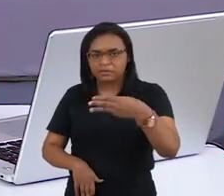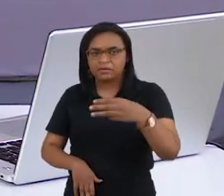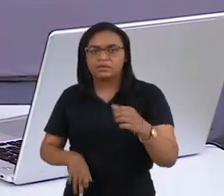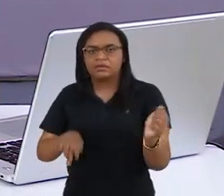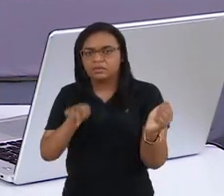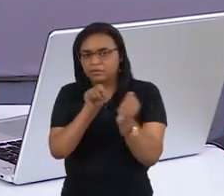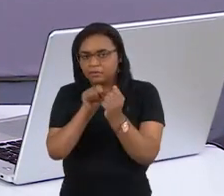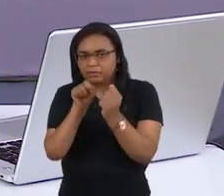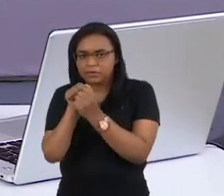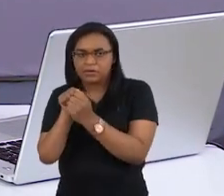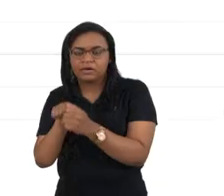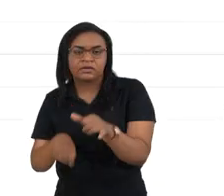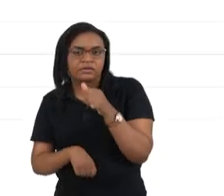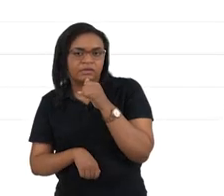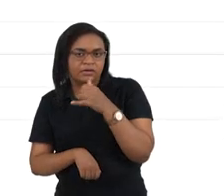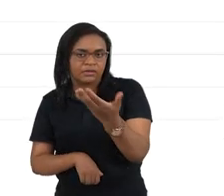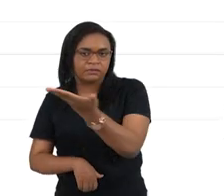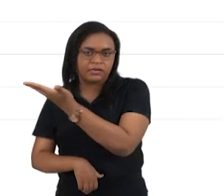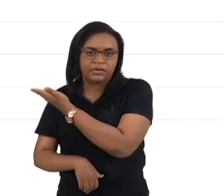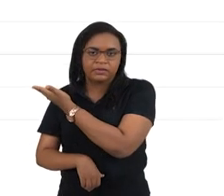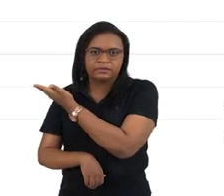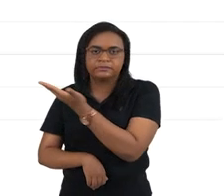essa situação aqui, ó.